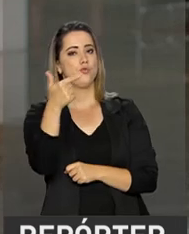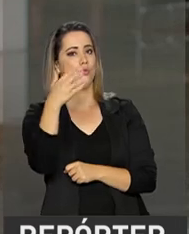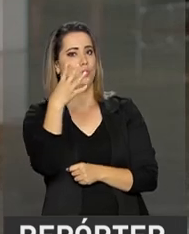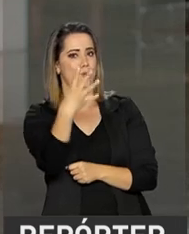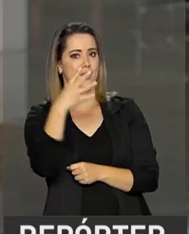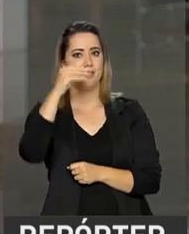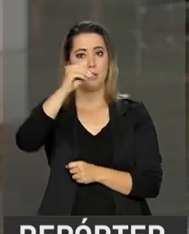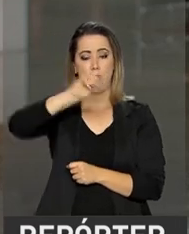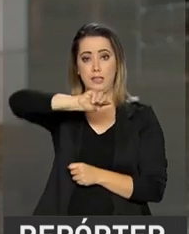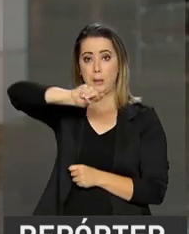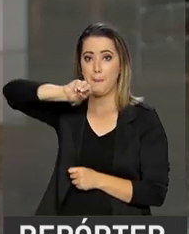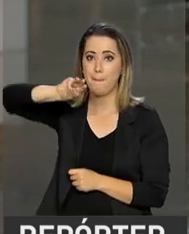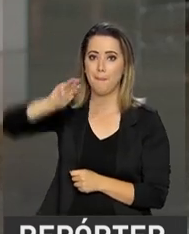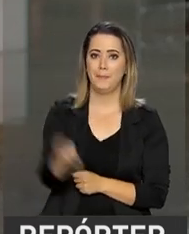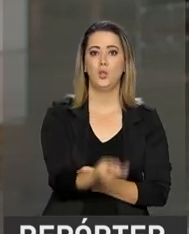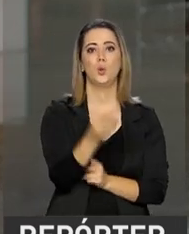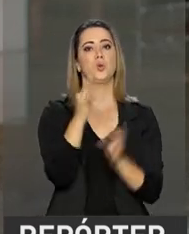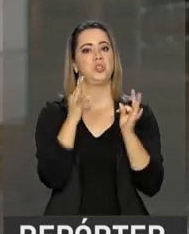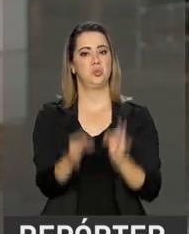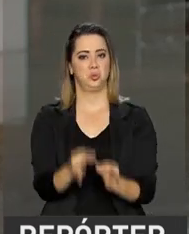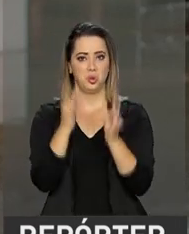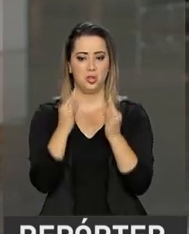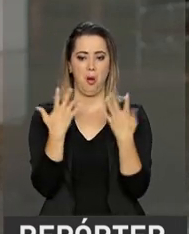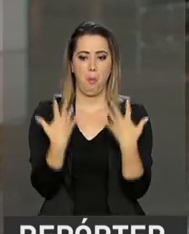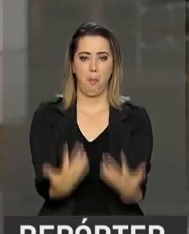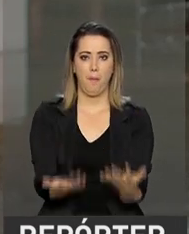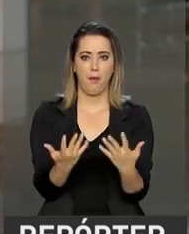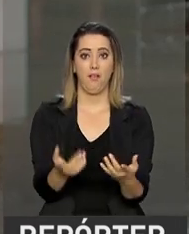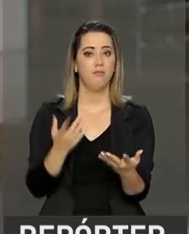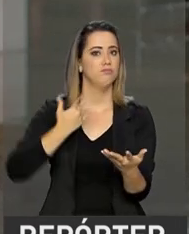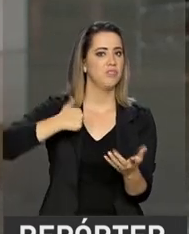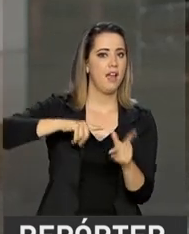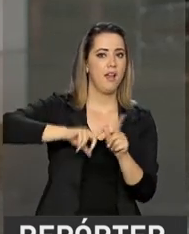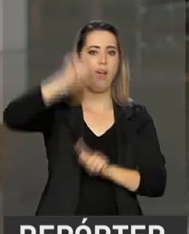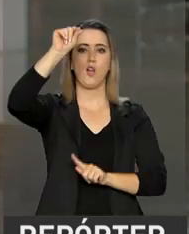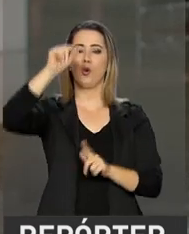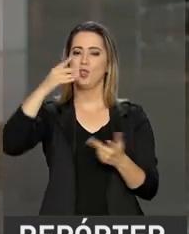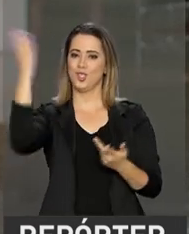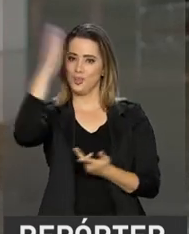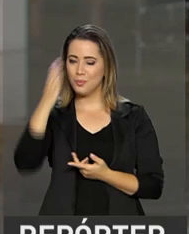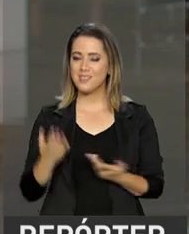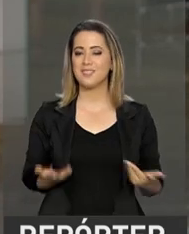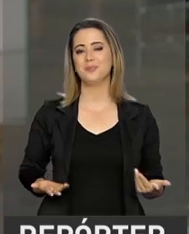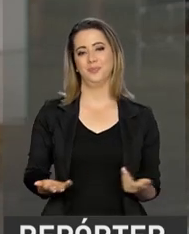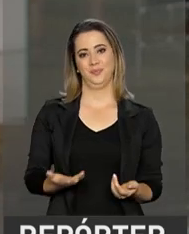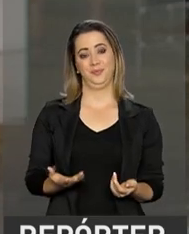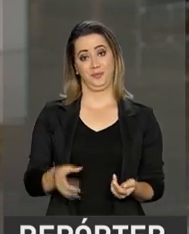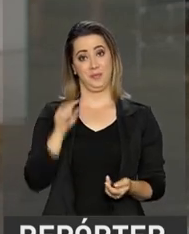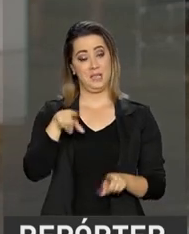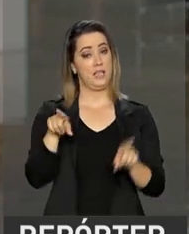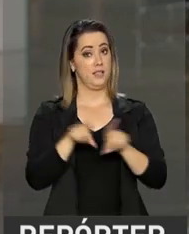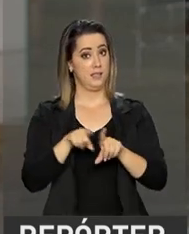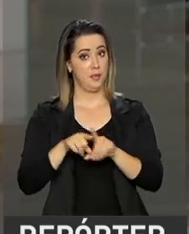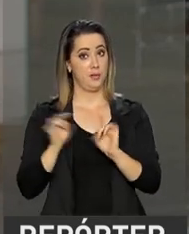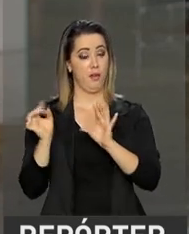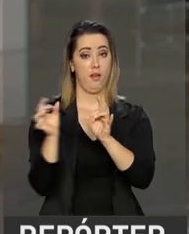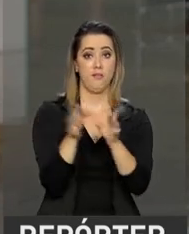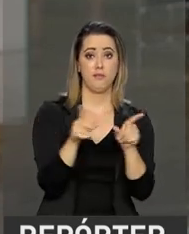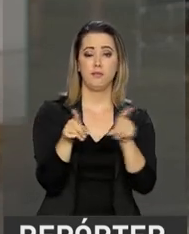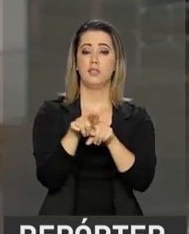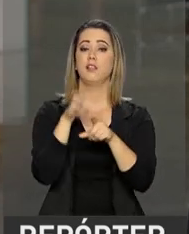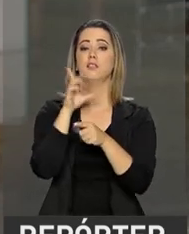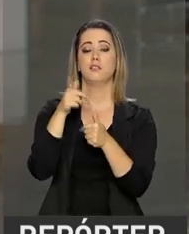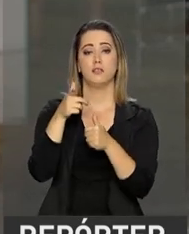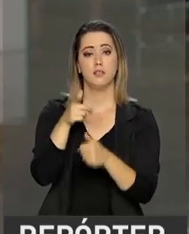milhões de toneladas de grãos o maior recorde histórico o brasil terá além disso o comércio varejista também